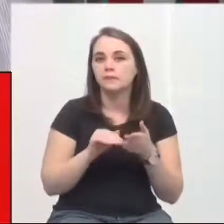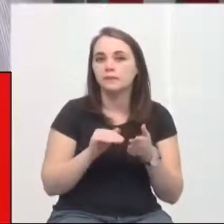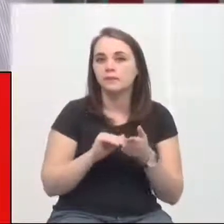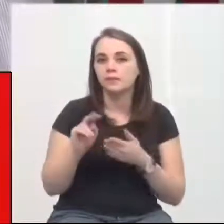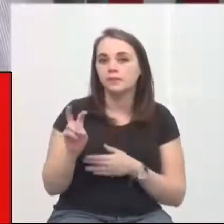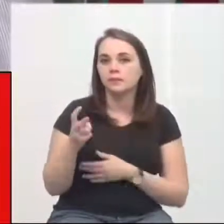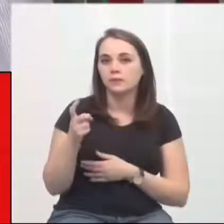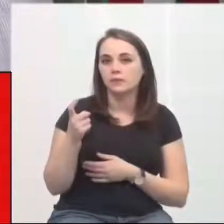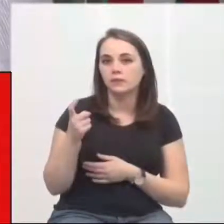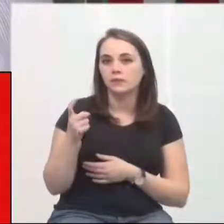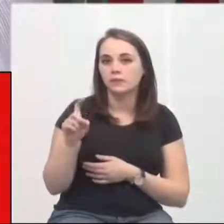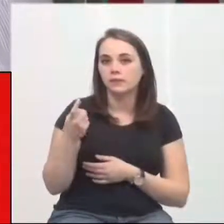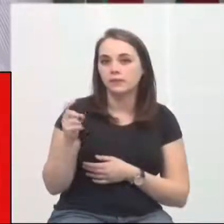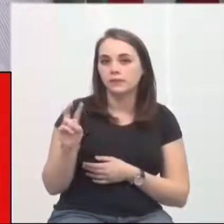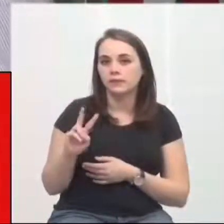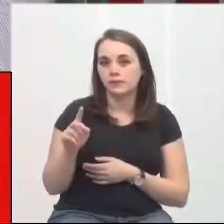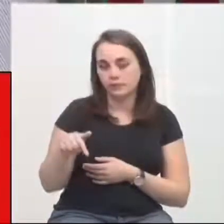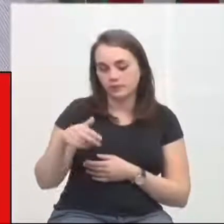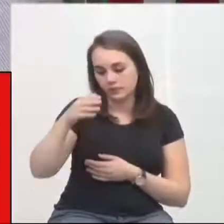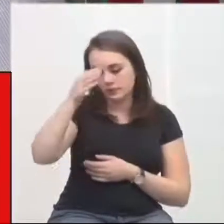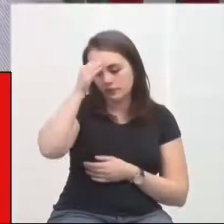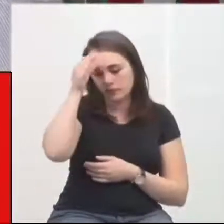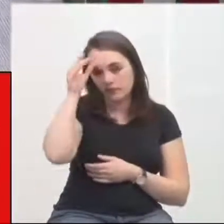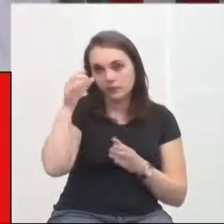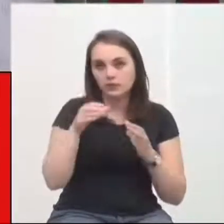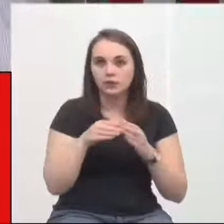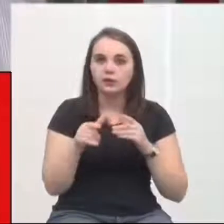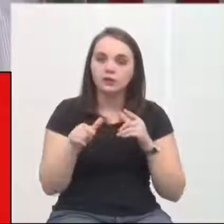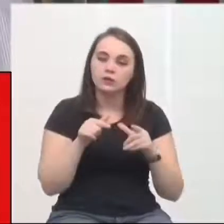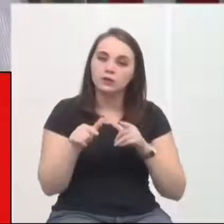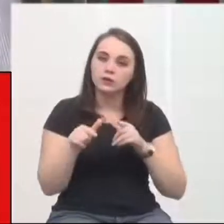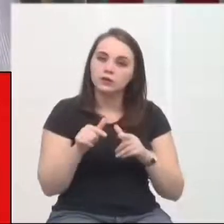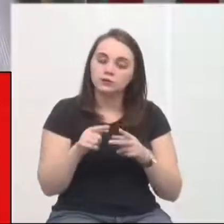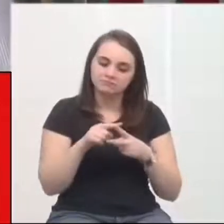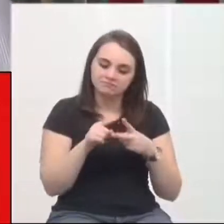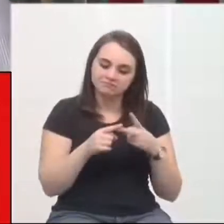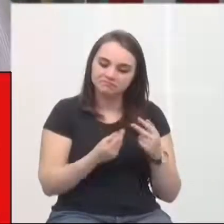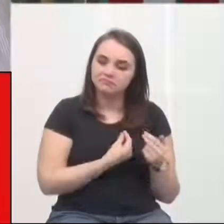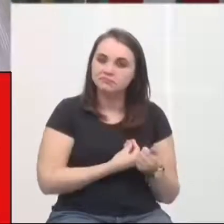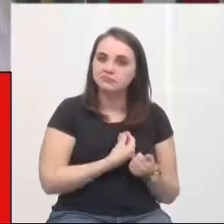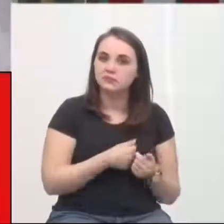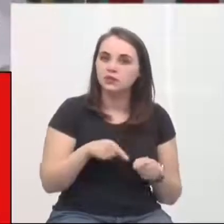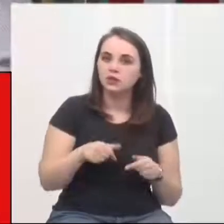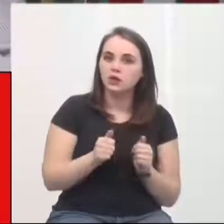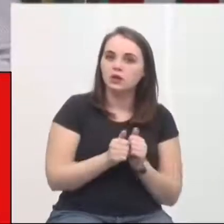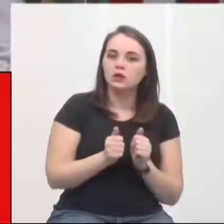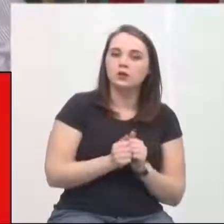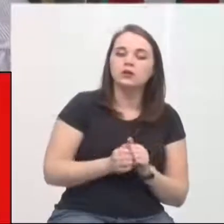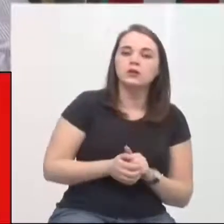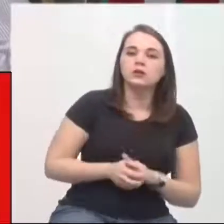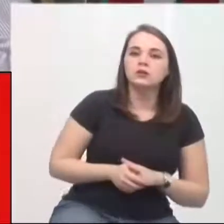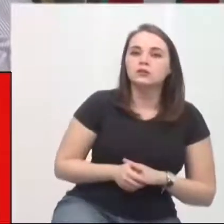ex-vereador Tita Belloli, sua equipe de trabalho, a Natália e a Joyce, que se encontram conosco nessa casa.